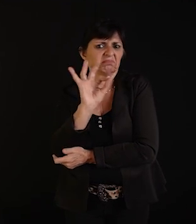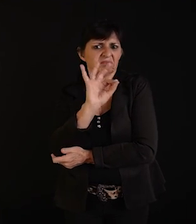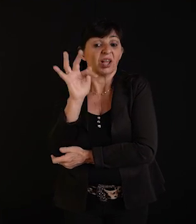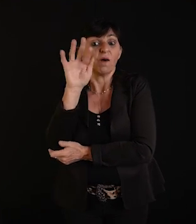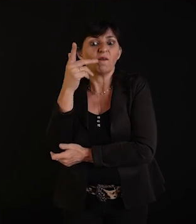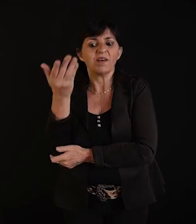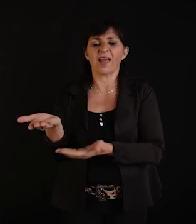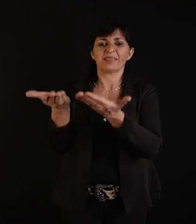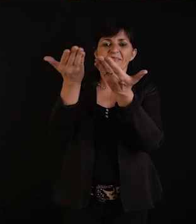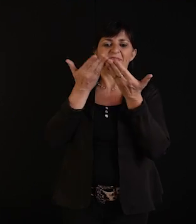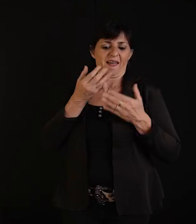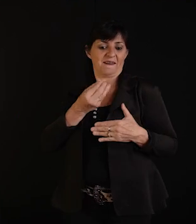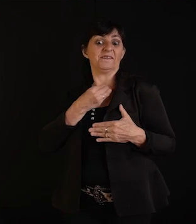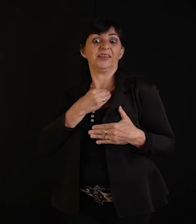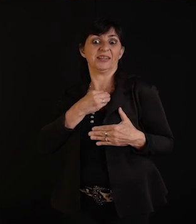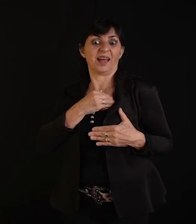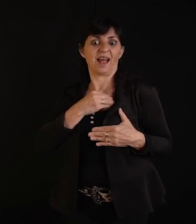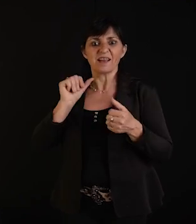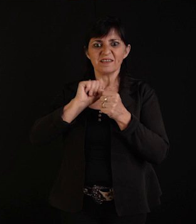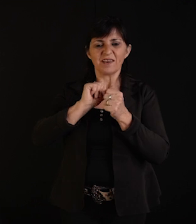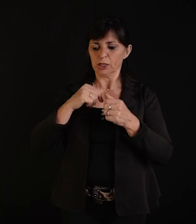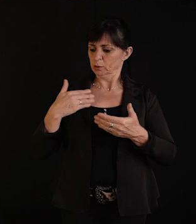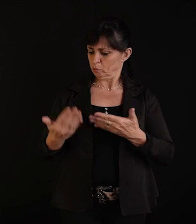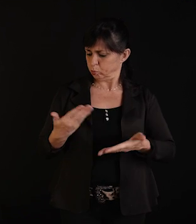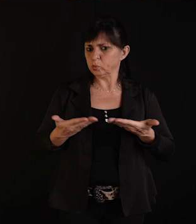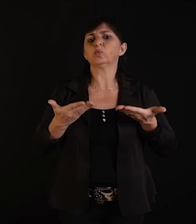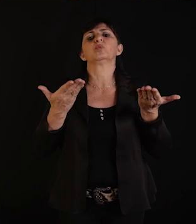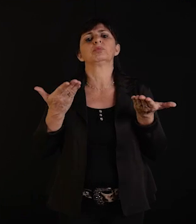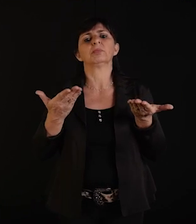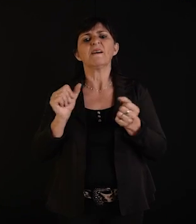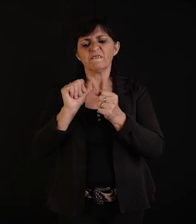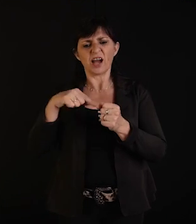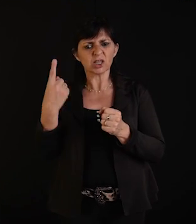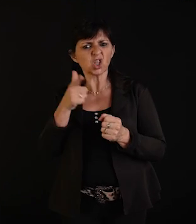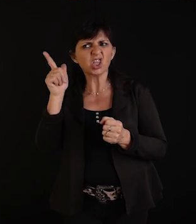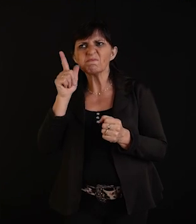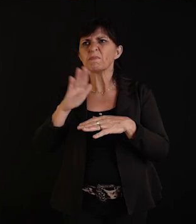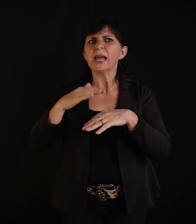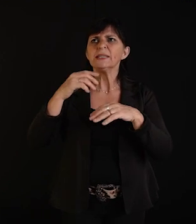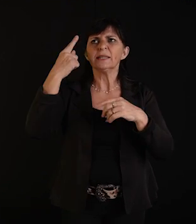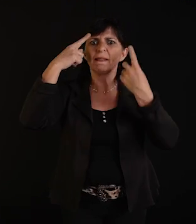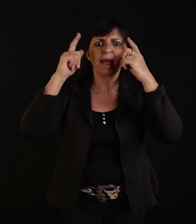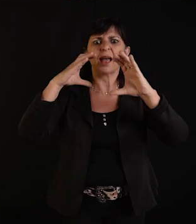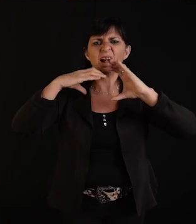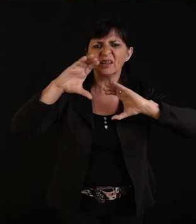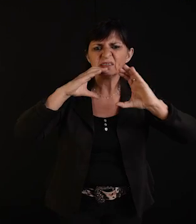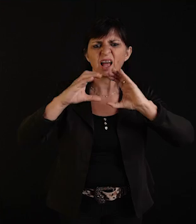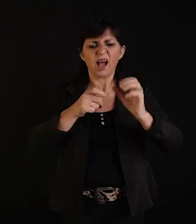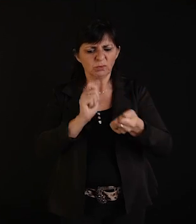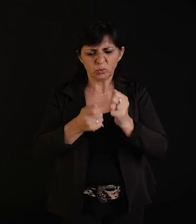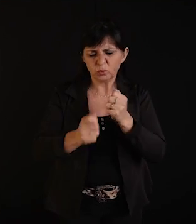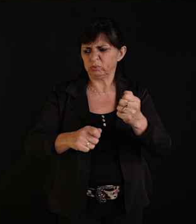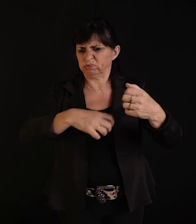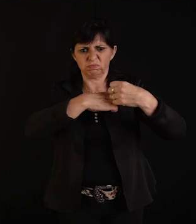pra gente. O fã é quem motiva a gente a compor, a cantar, a tocar.